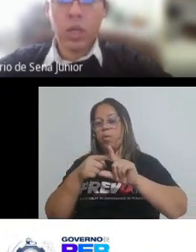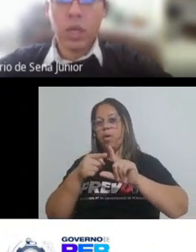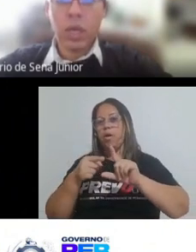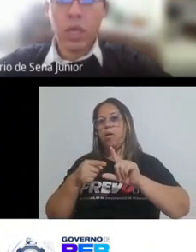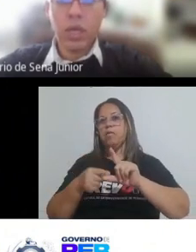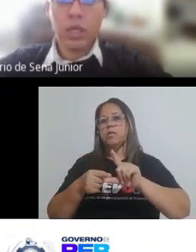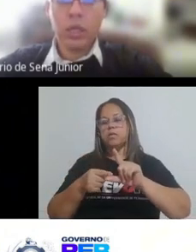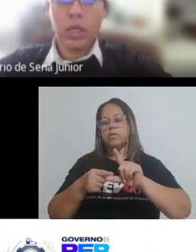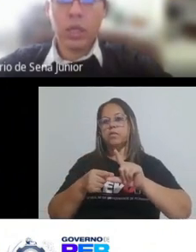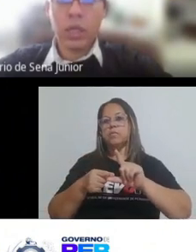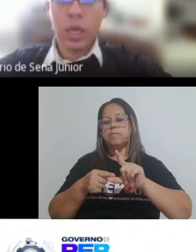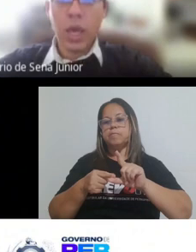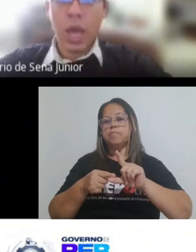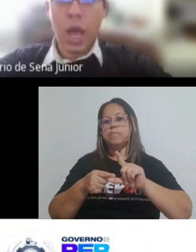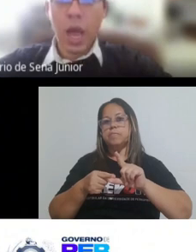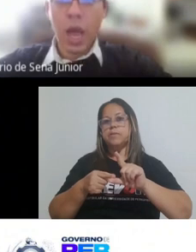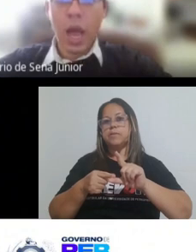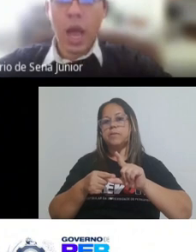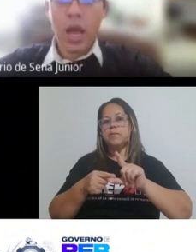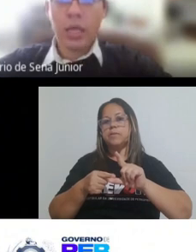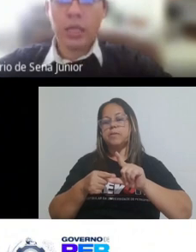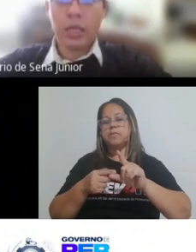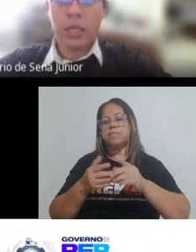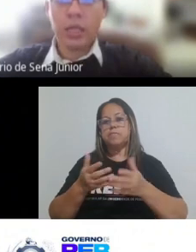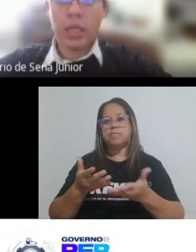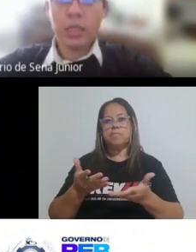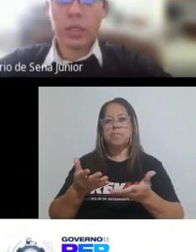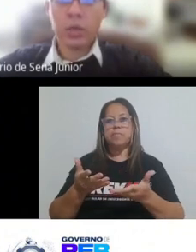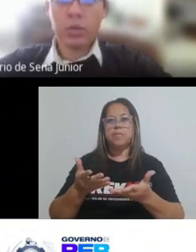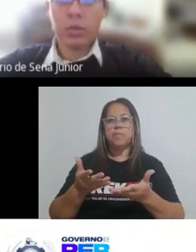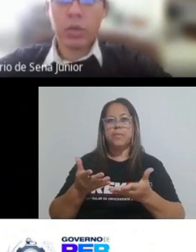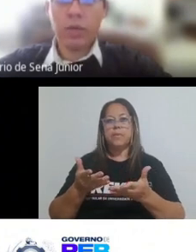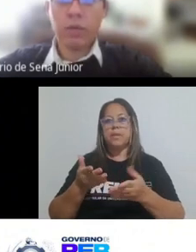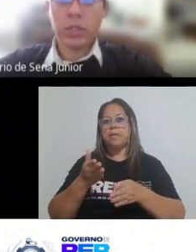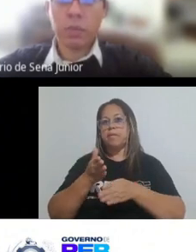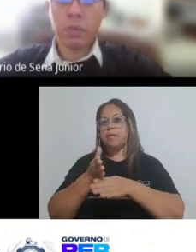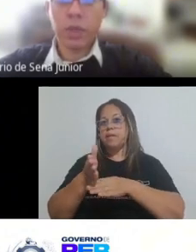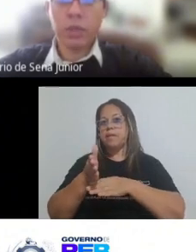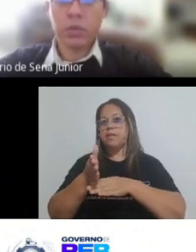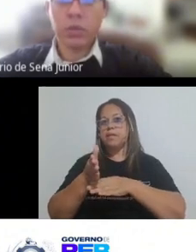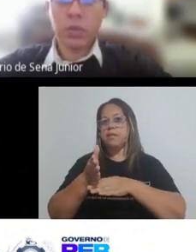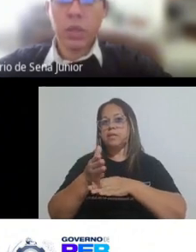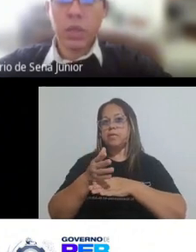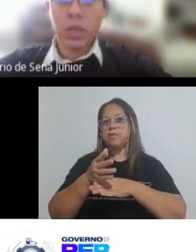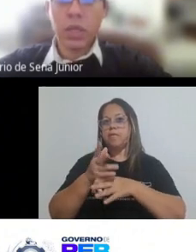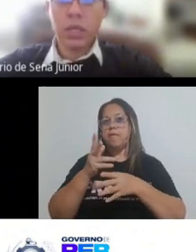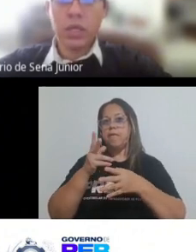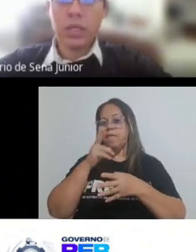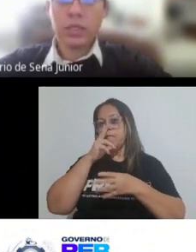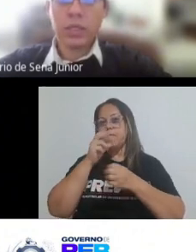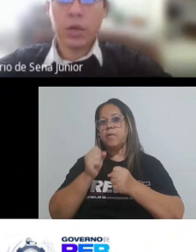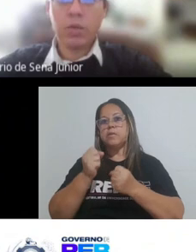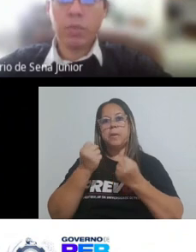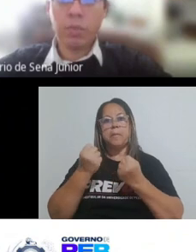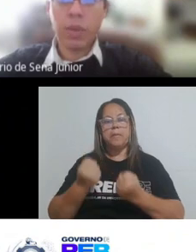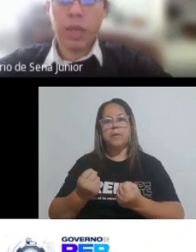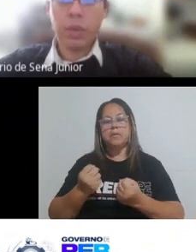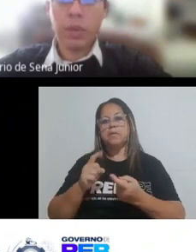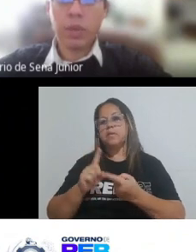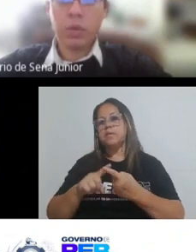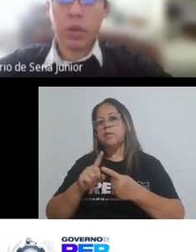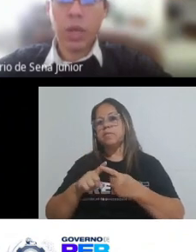entre a direção da força peso e a direção